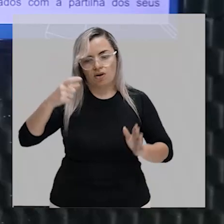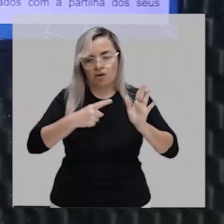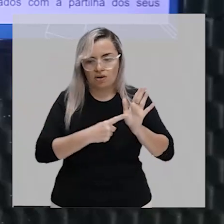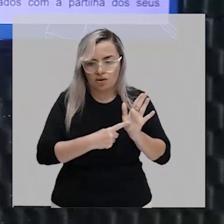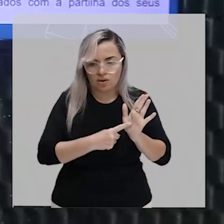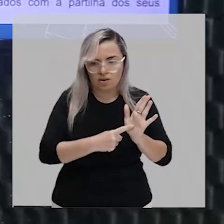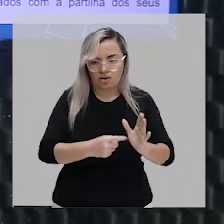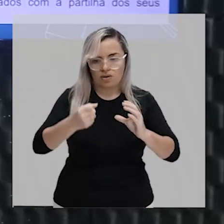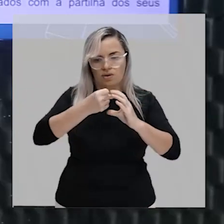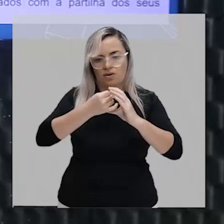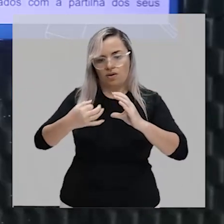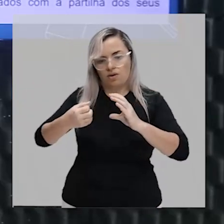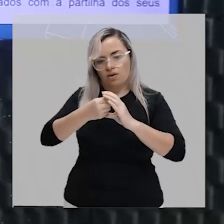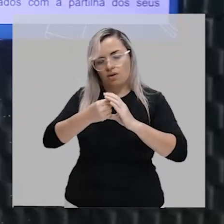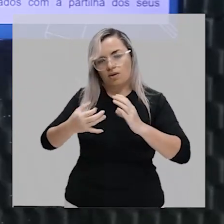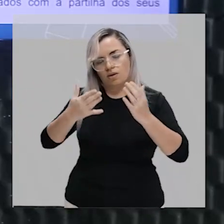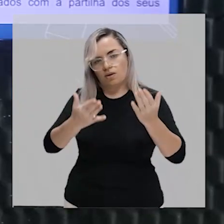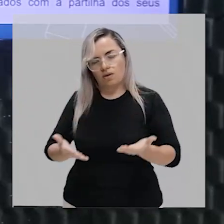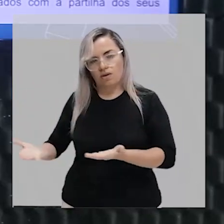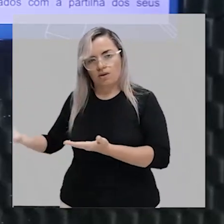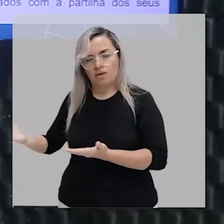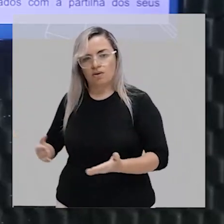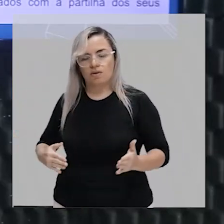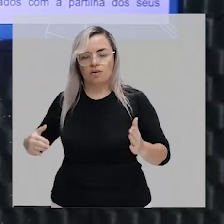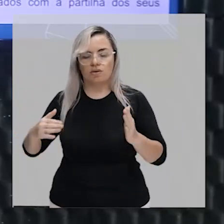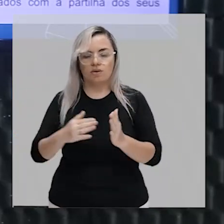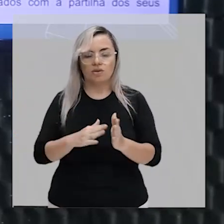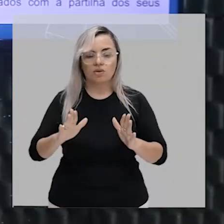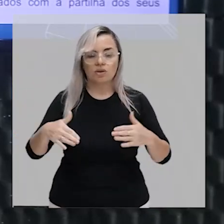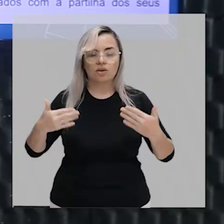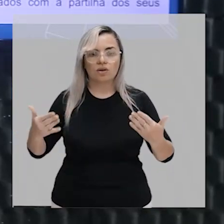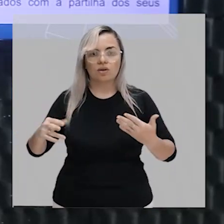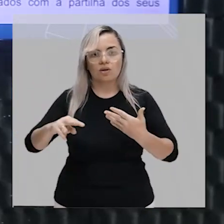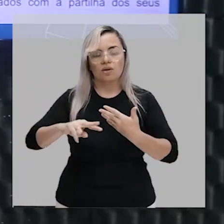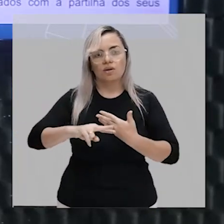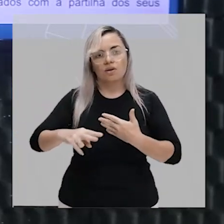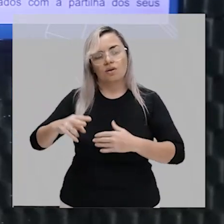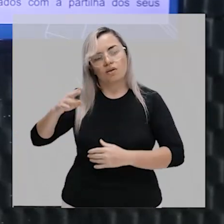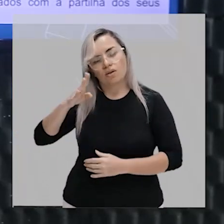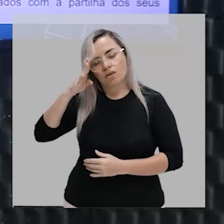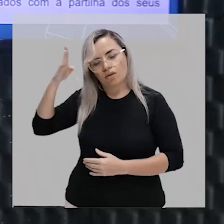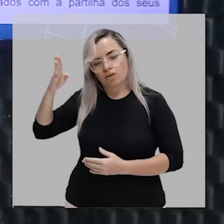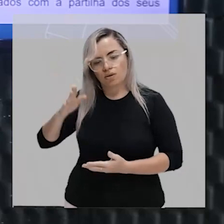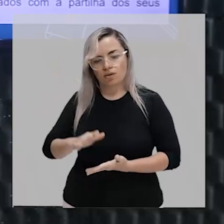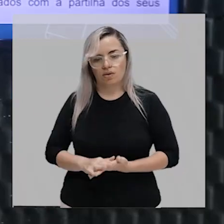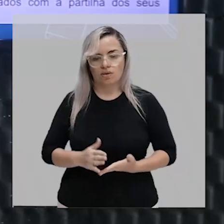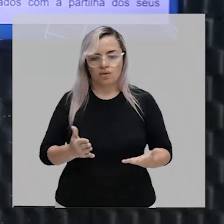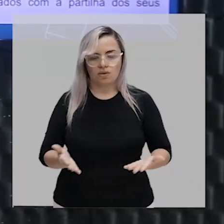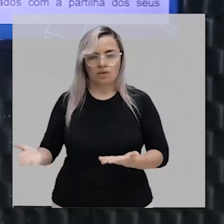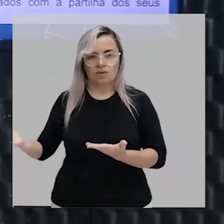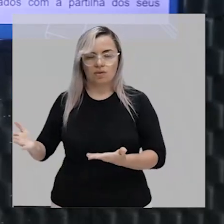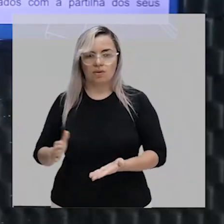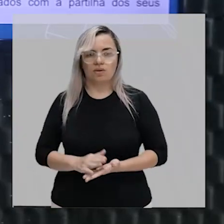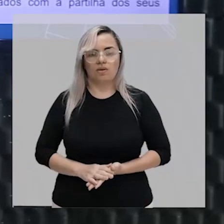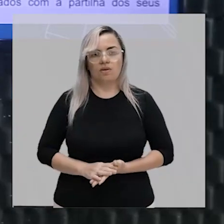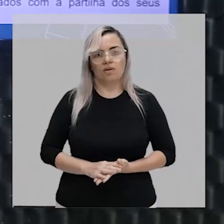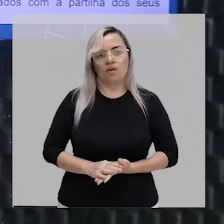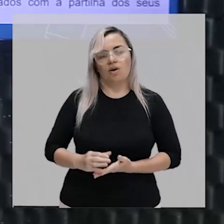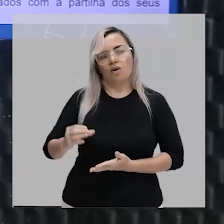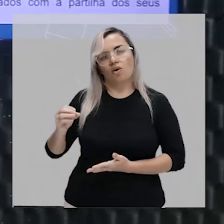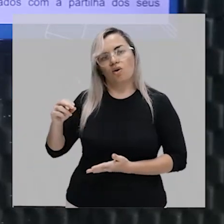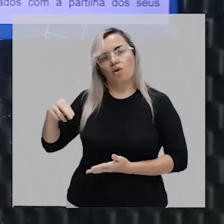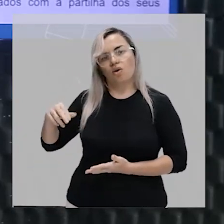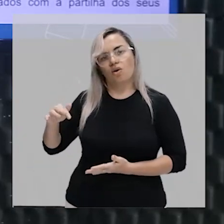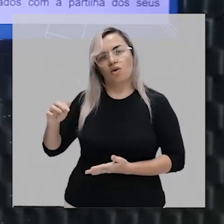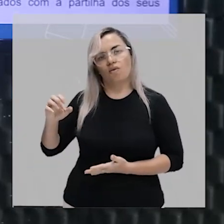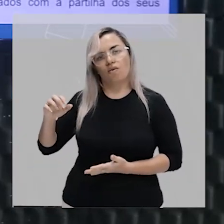as fronteiras artificiais, em virtude principalmente do quê? Da partilha dela, lá pela Conferência de Berlim.